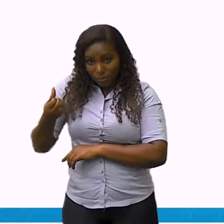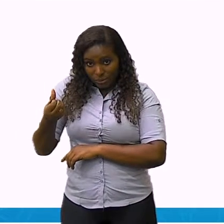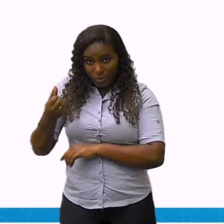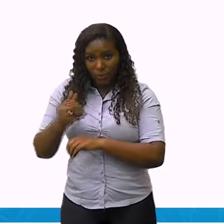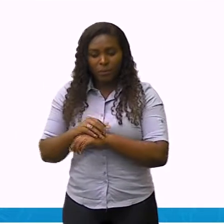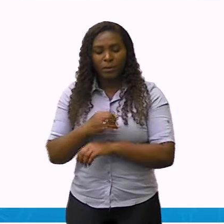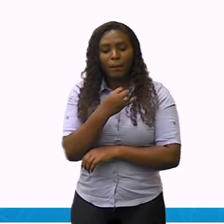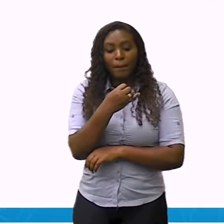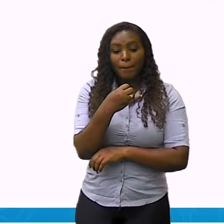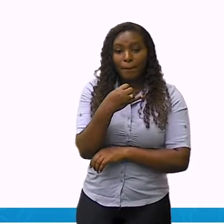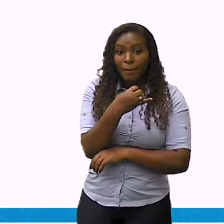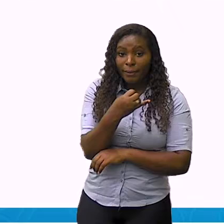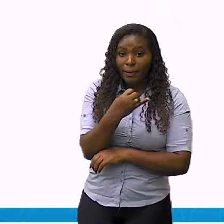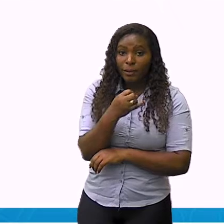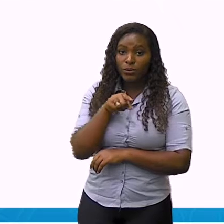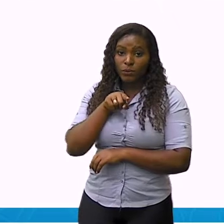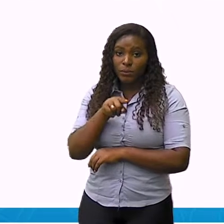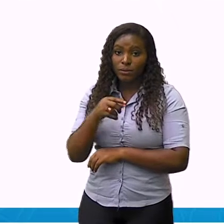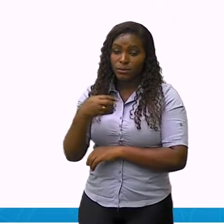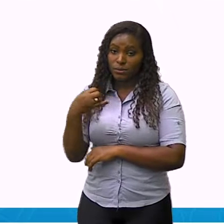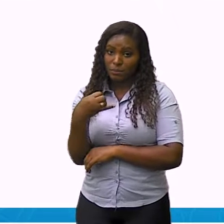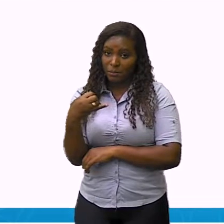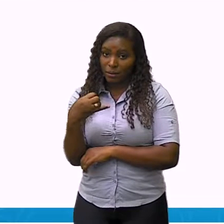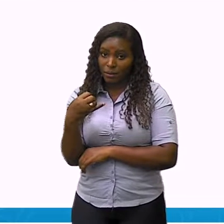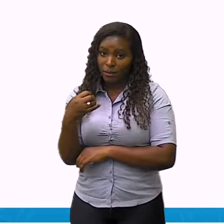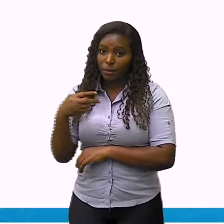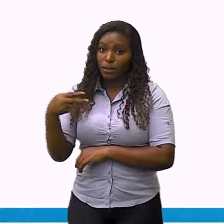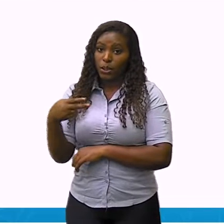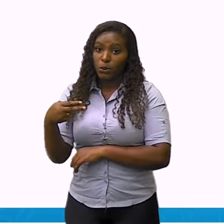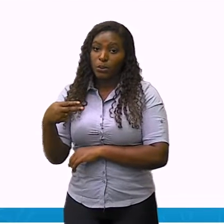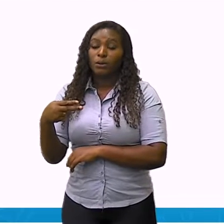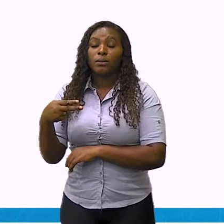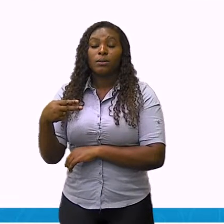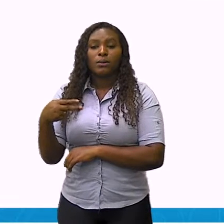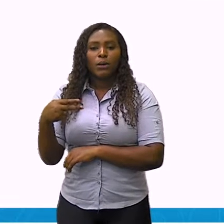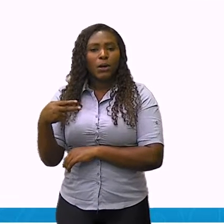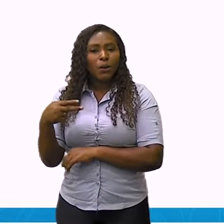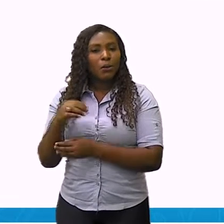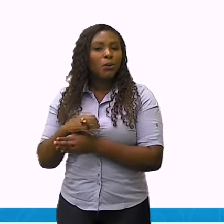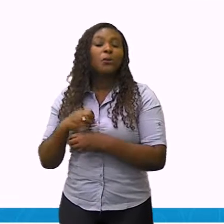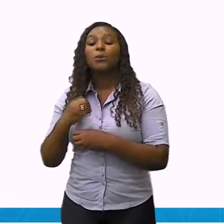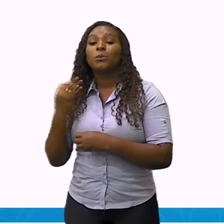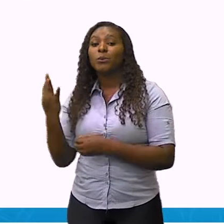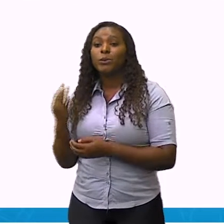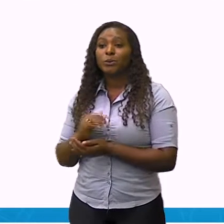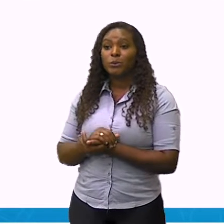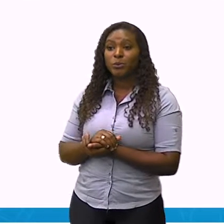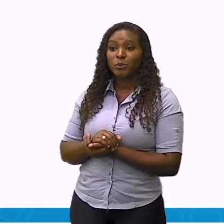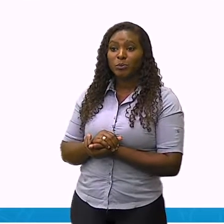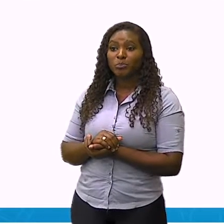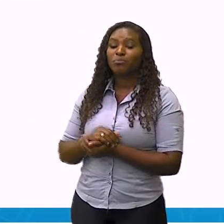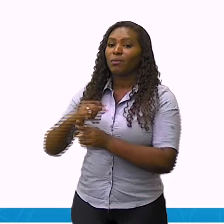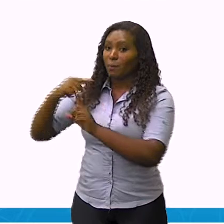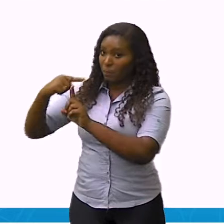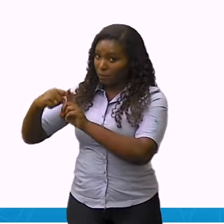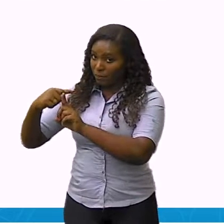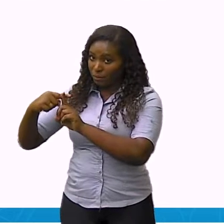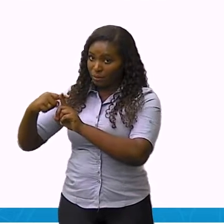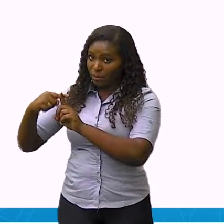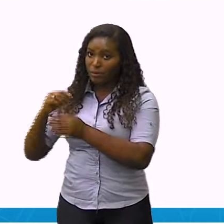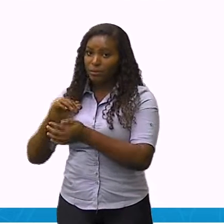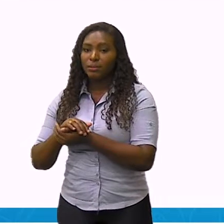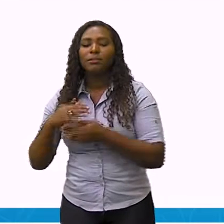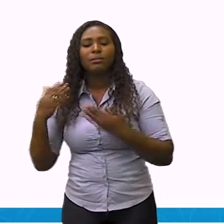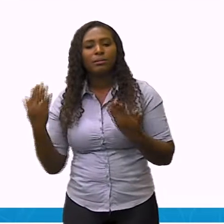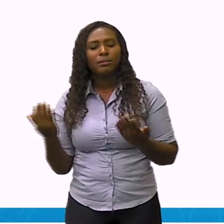quê? Raízes reais iguais. Neste caso, o meu delta vai